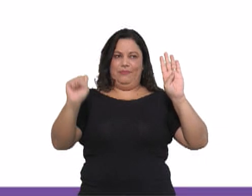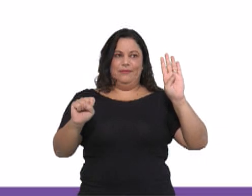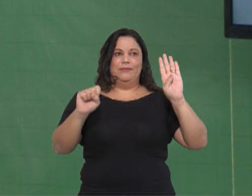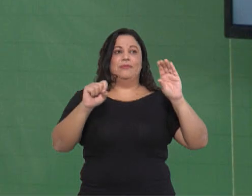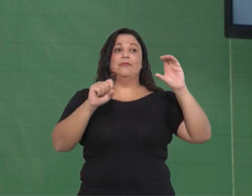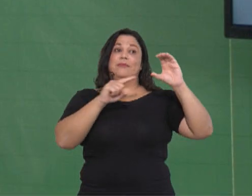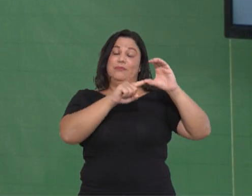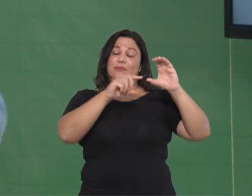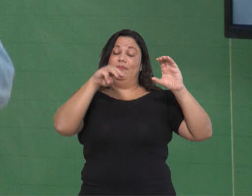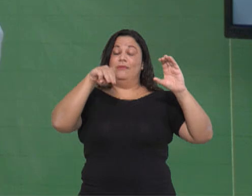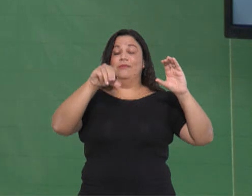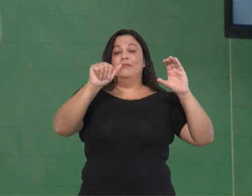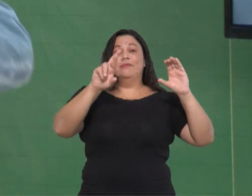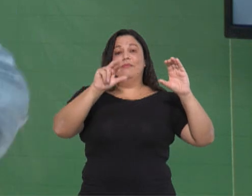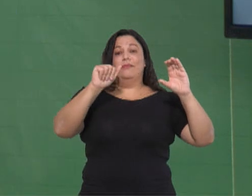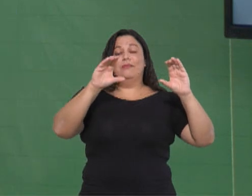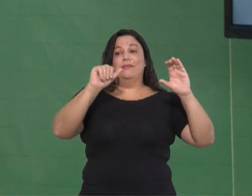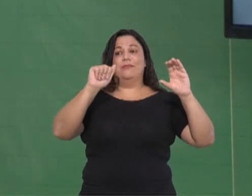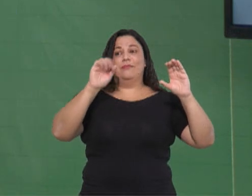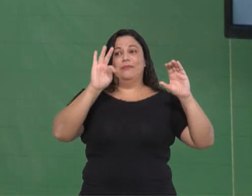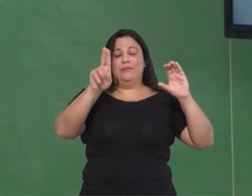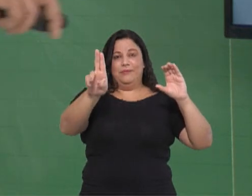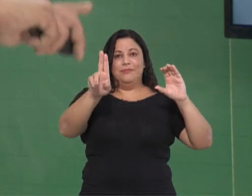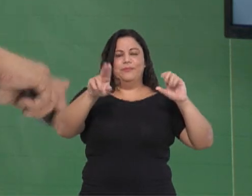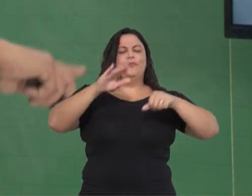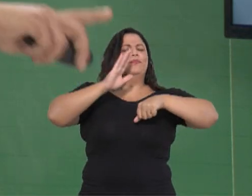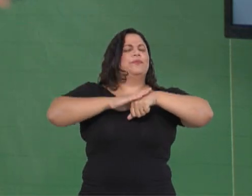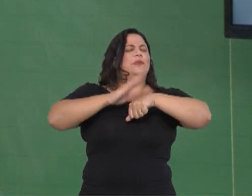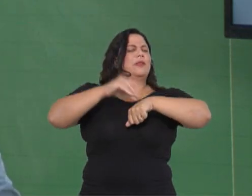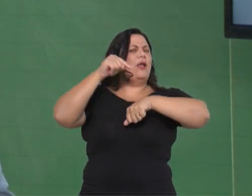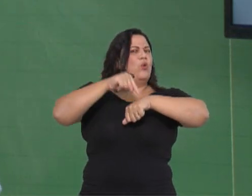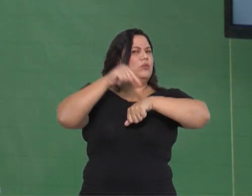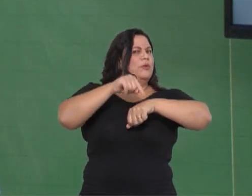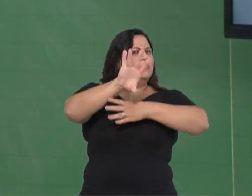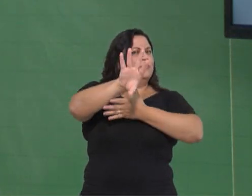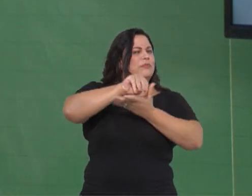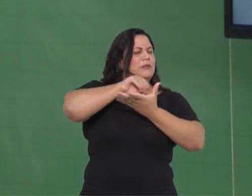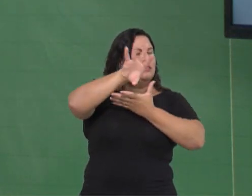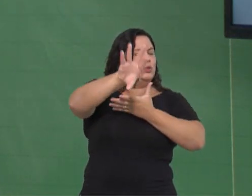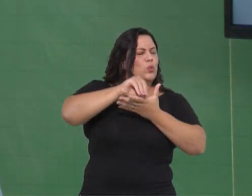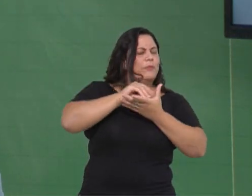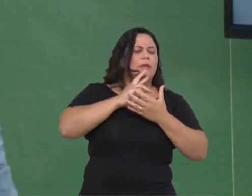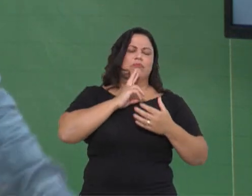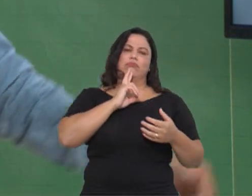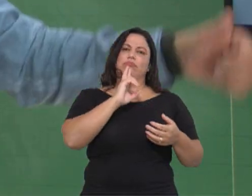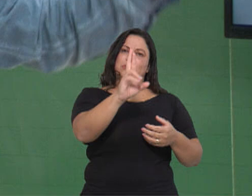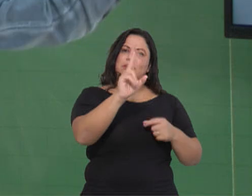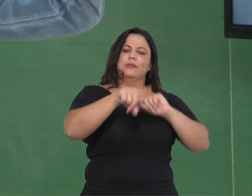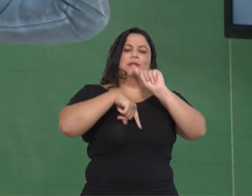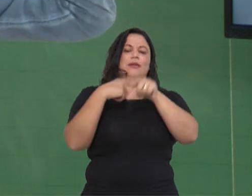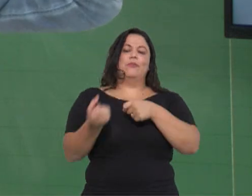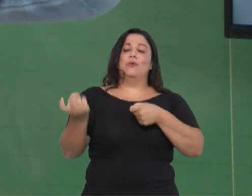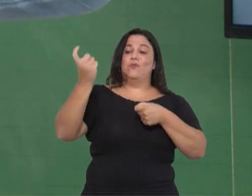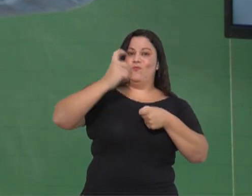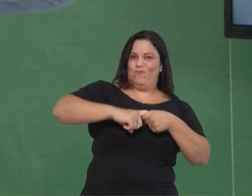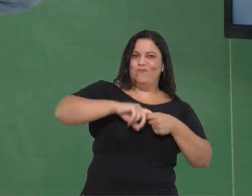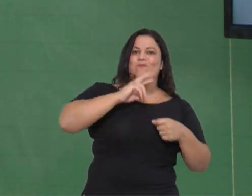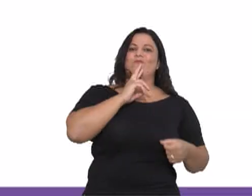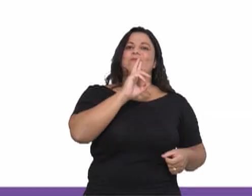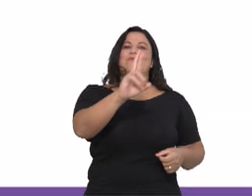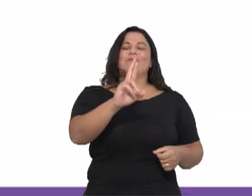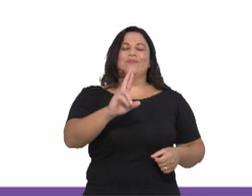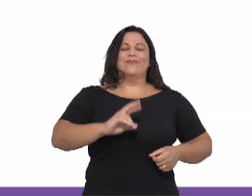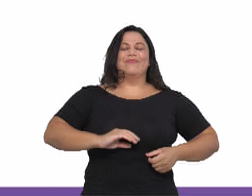maracatu. Vamos dar um tempo para vocês copiarem e responderem e aí voltamos com a resposta deste